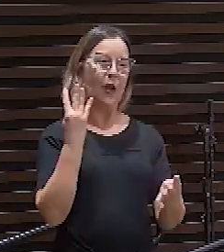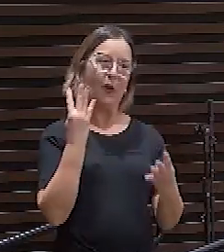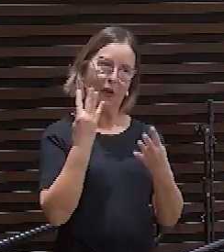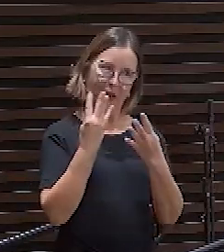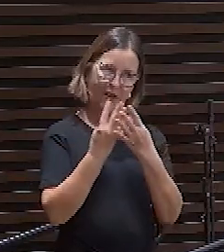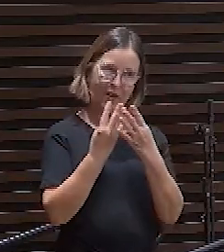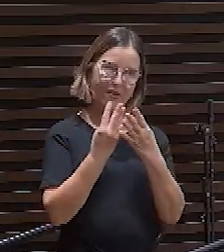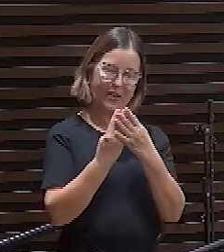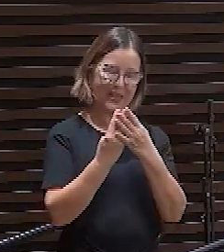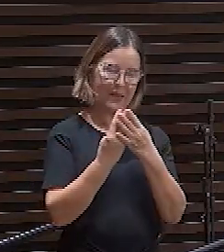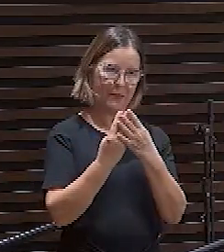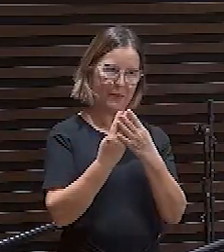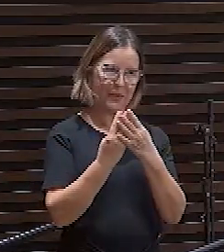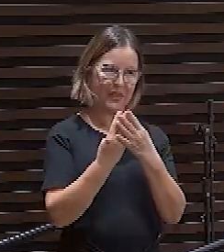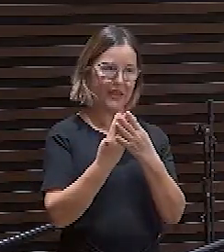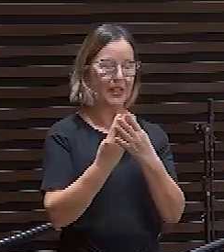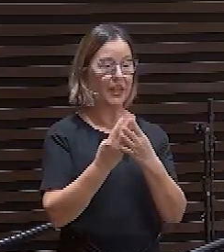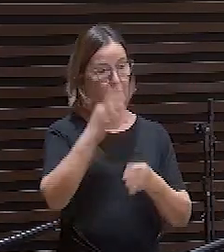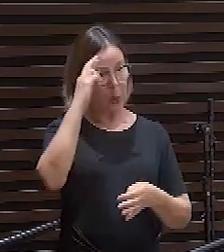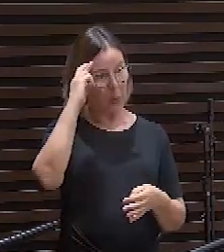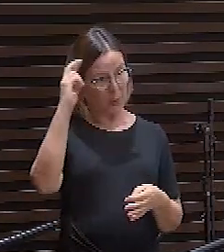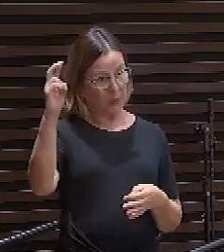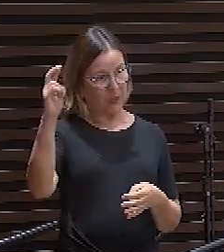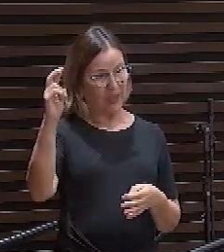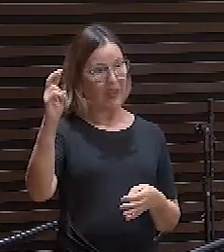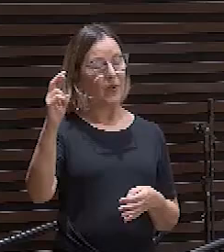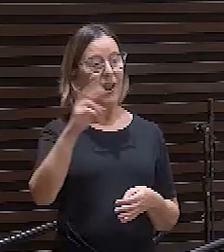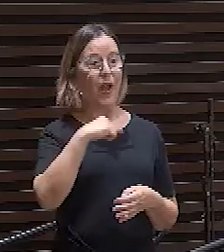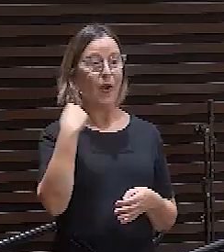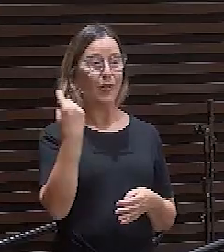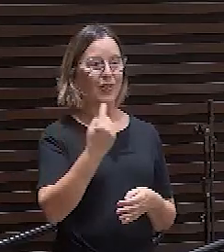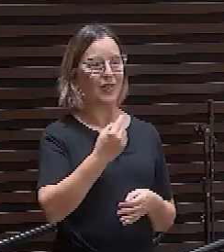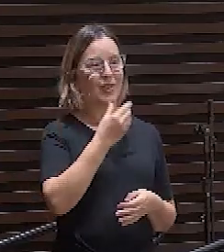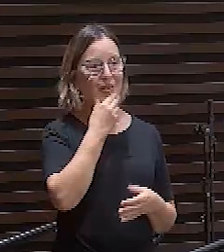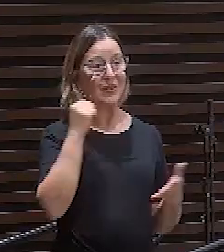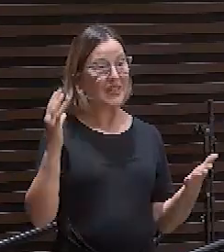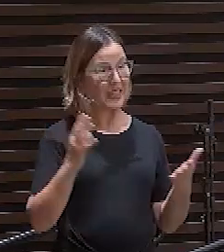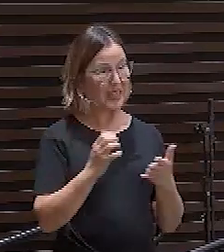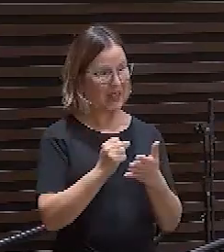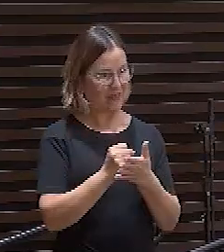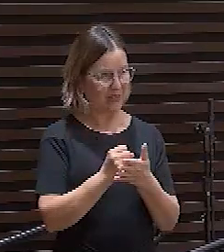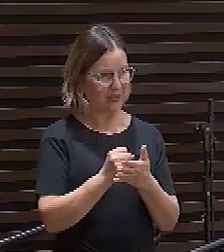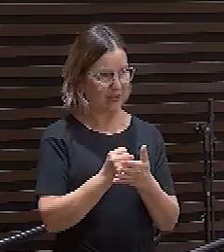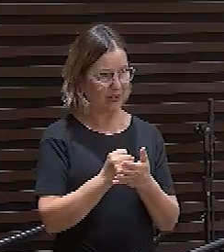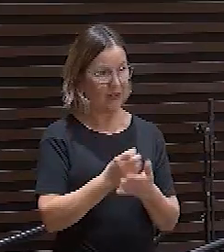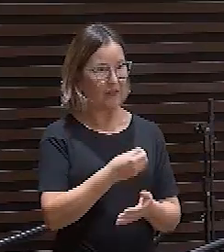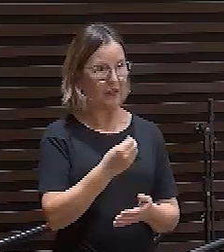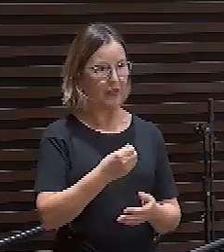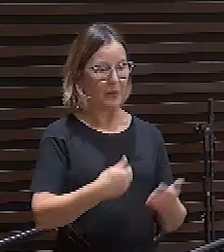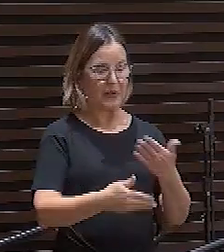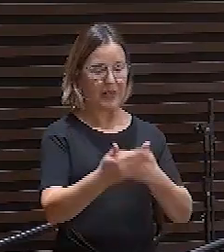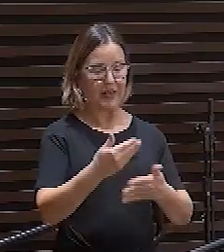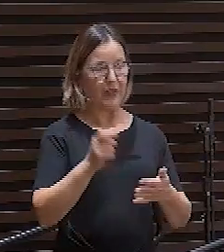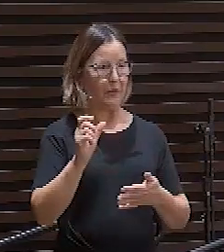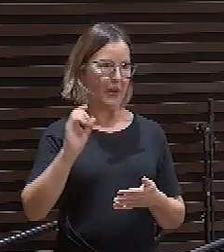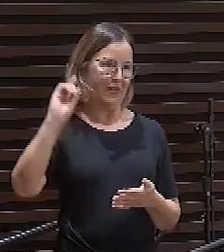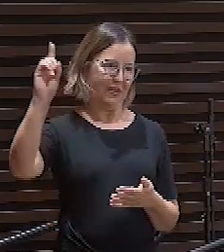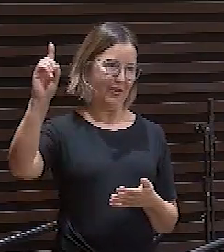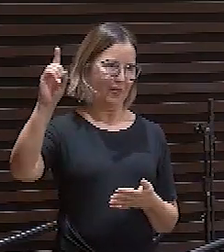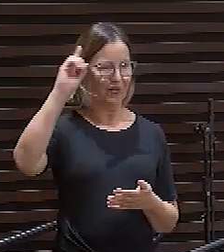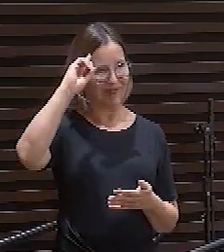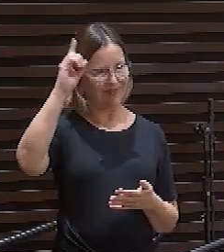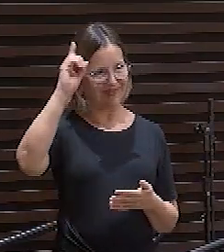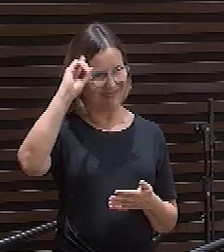Senhor como Senhor e Salvador da nossa vida. Nós somos uma família que vive pela palavra de Deus todos os